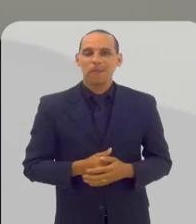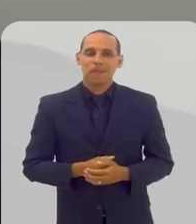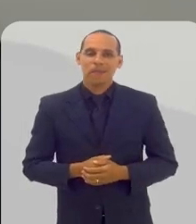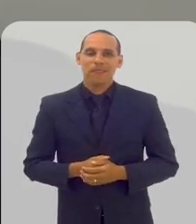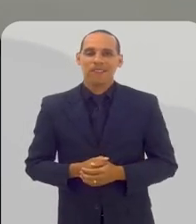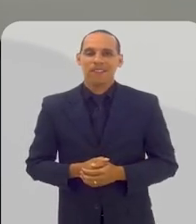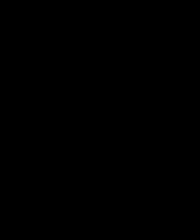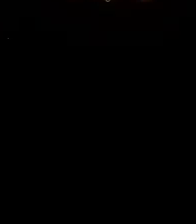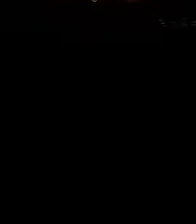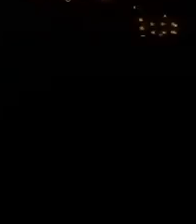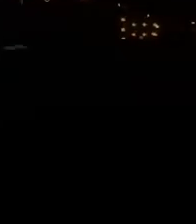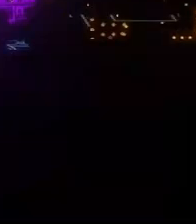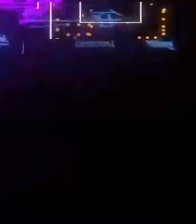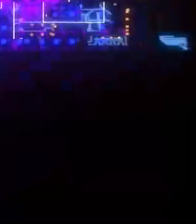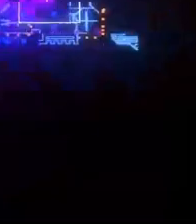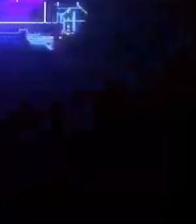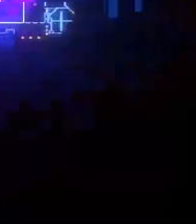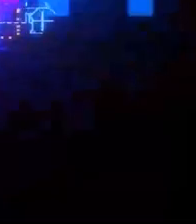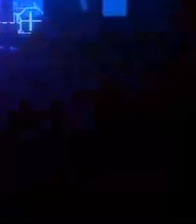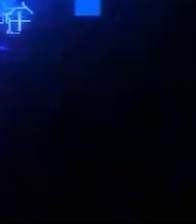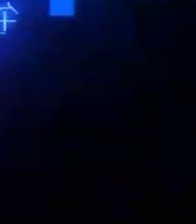de vida da nossa população